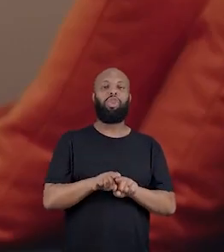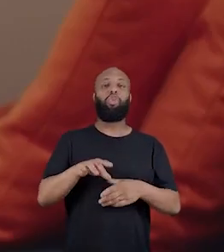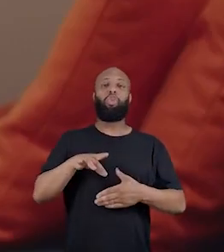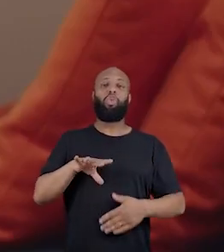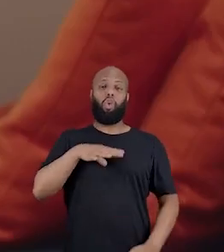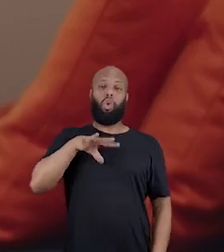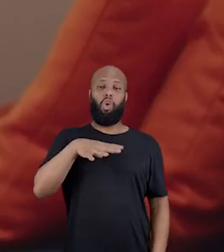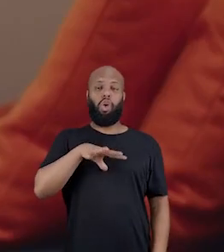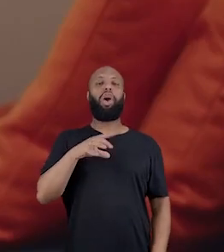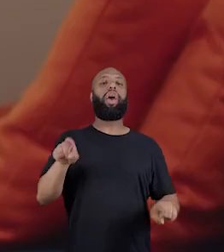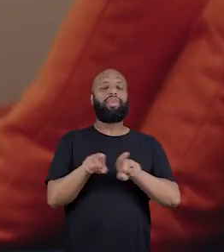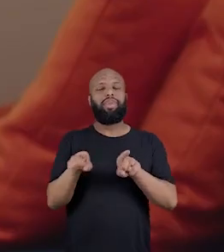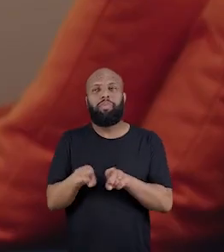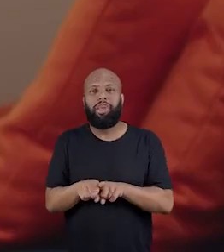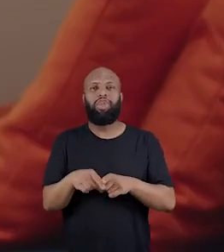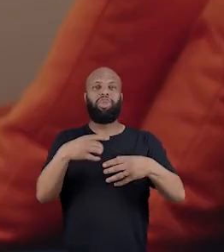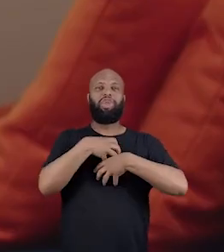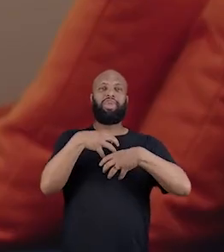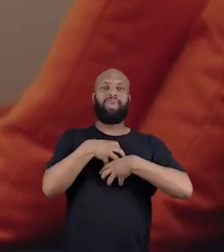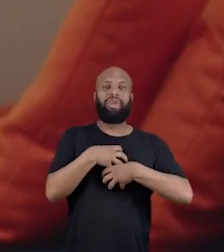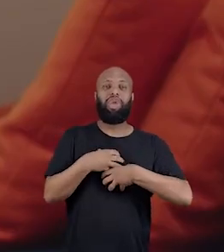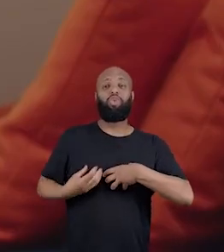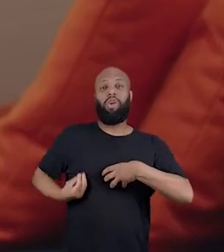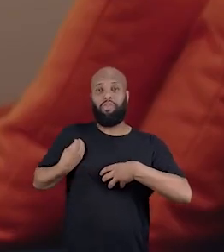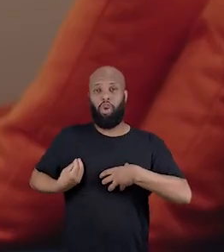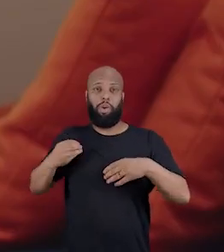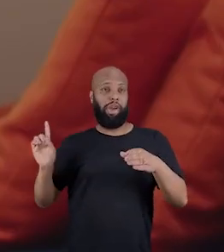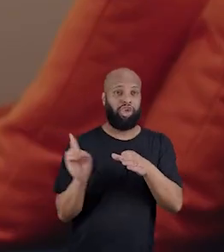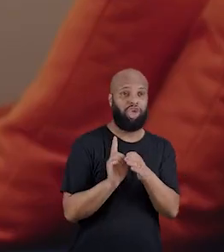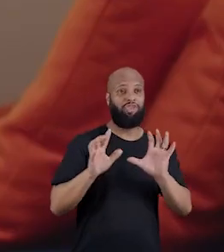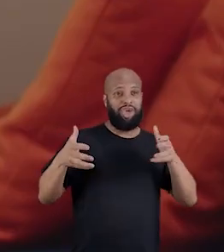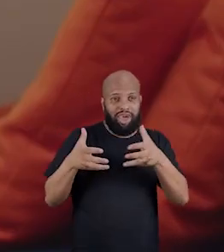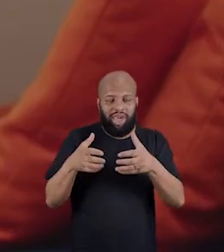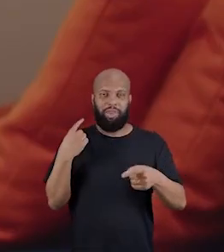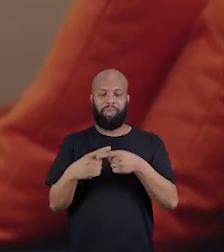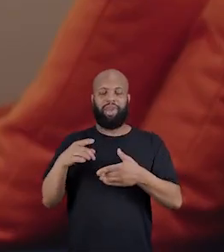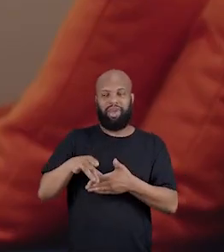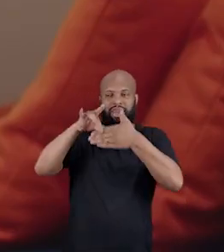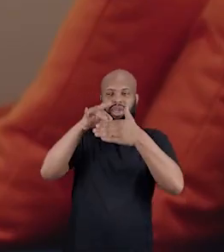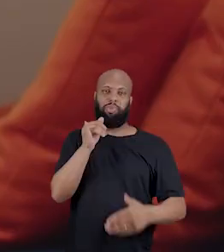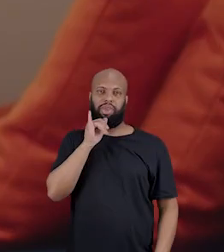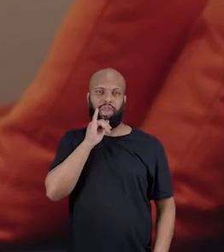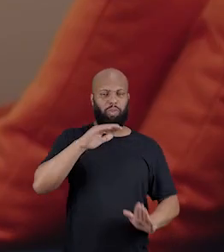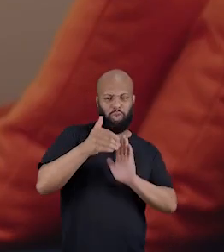de fazer parte desse time, né? Porque às vezes eu vejo às vezes a liderança assim, puxa, tudo